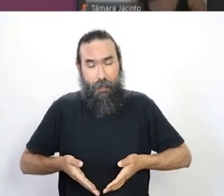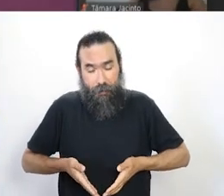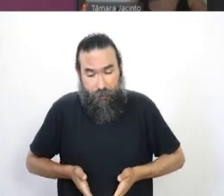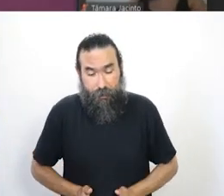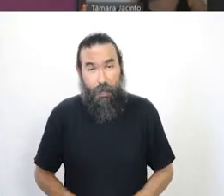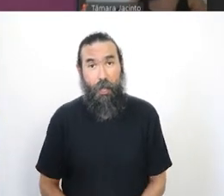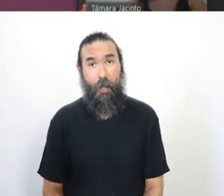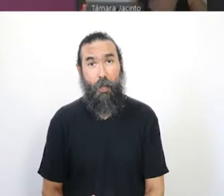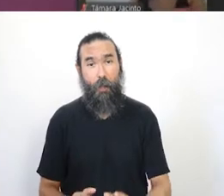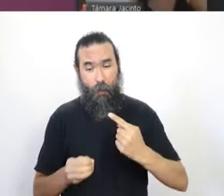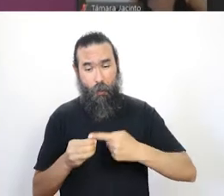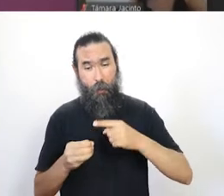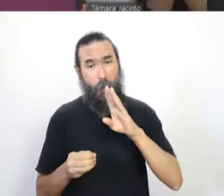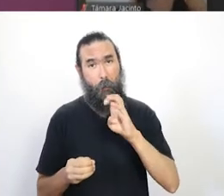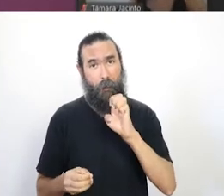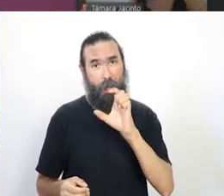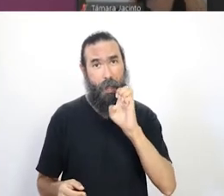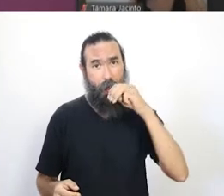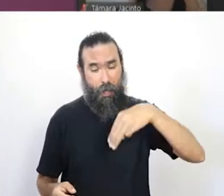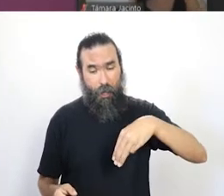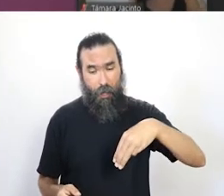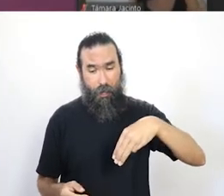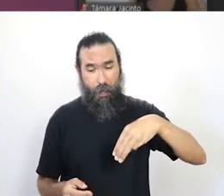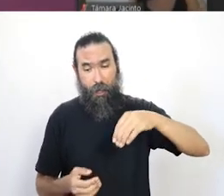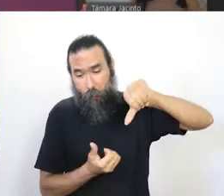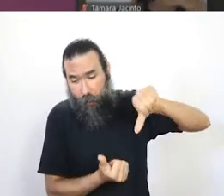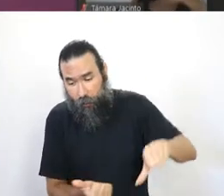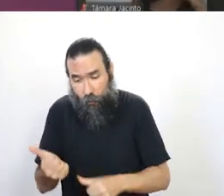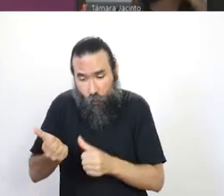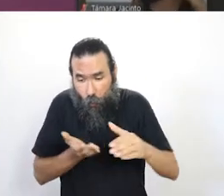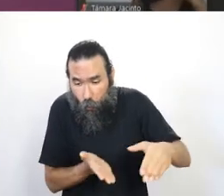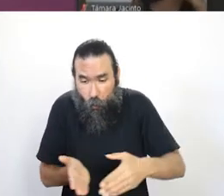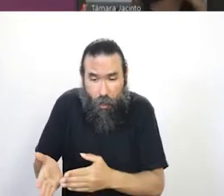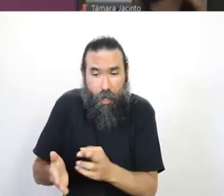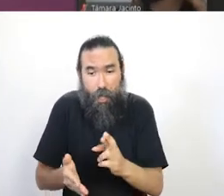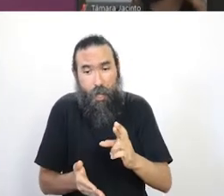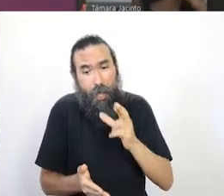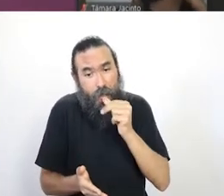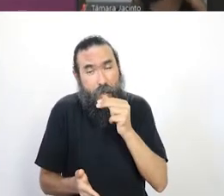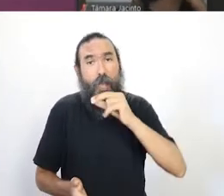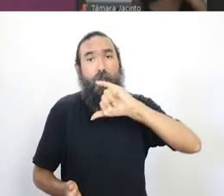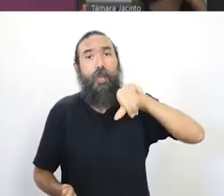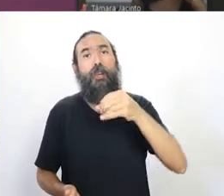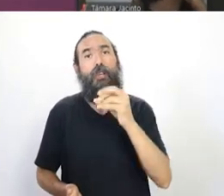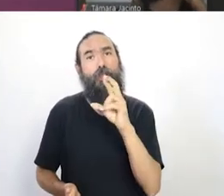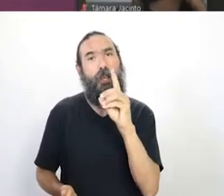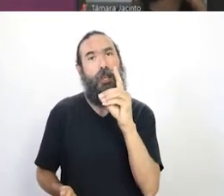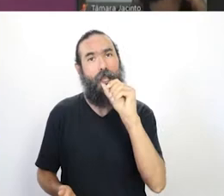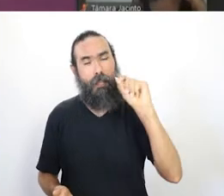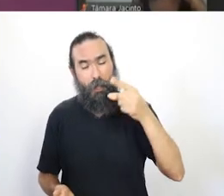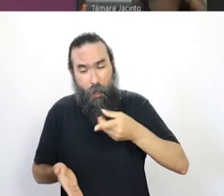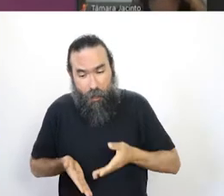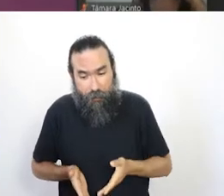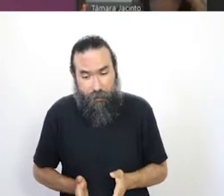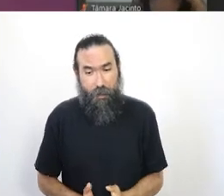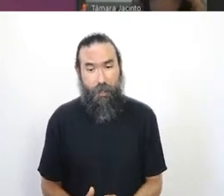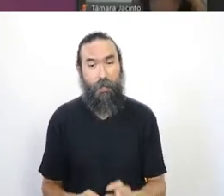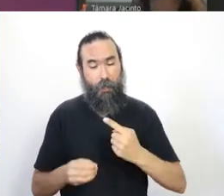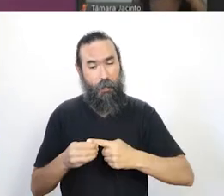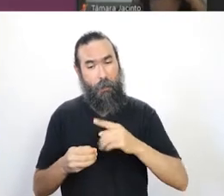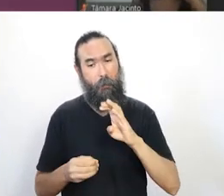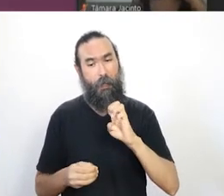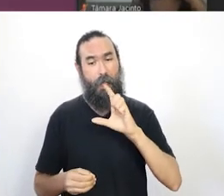nasceu em Belém, batizou-se em Jordão. Nasceu em Belém,